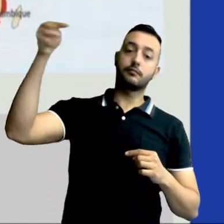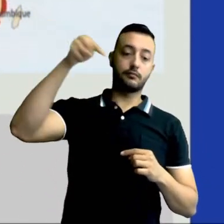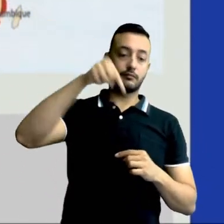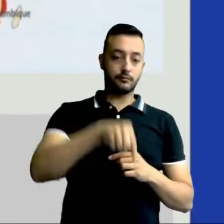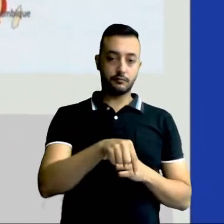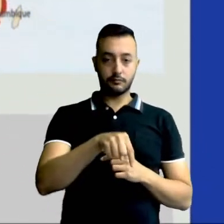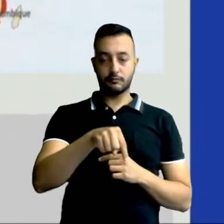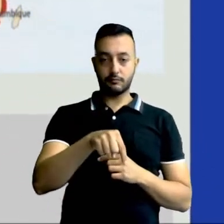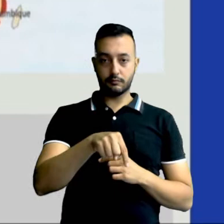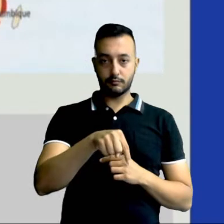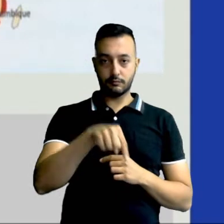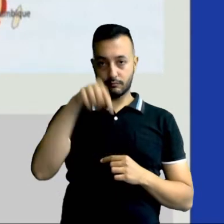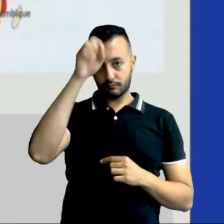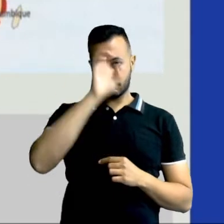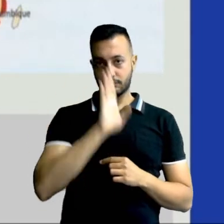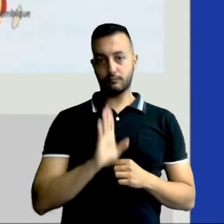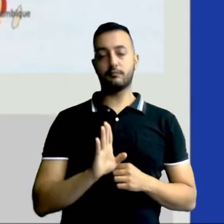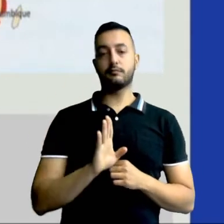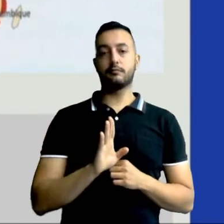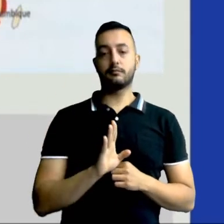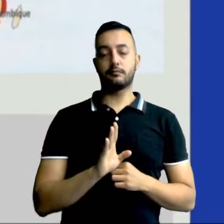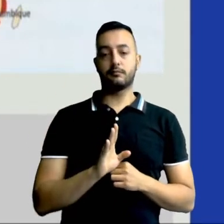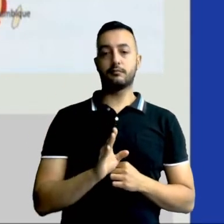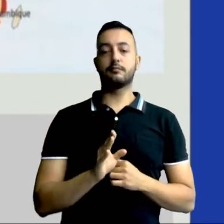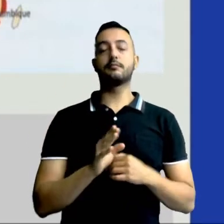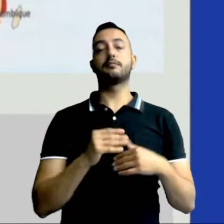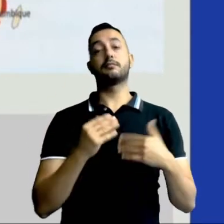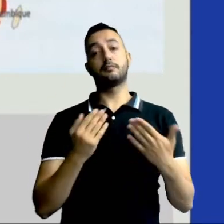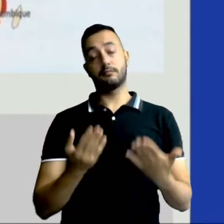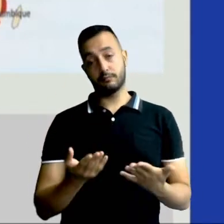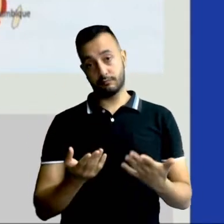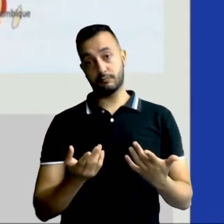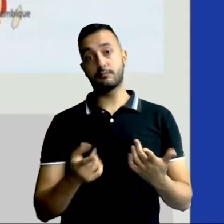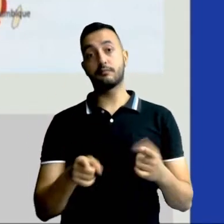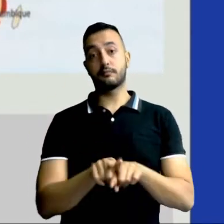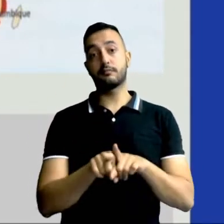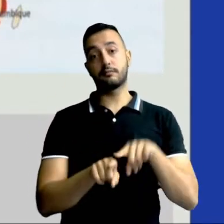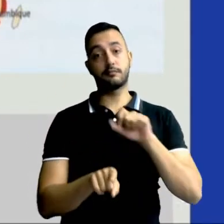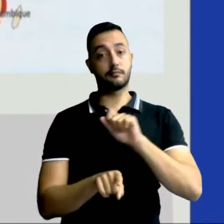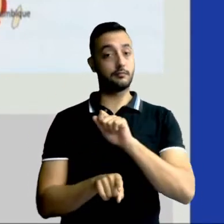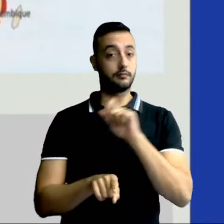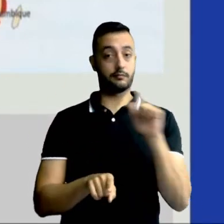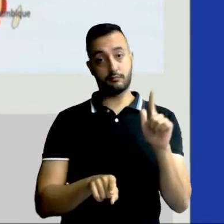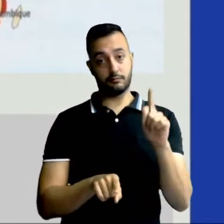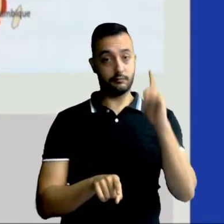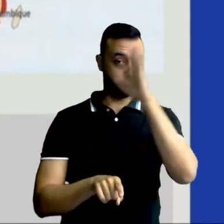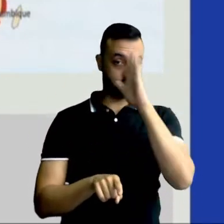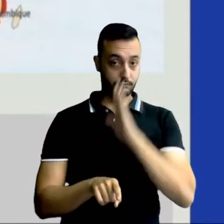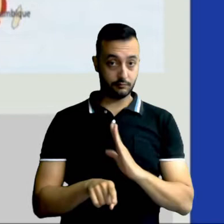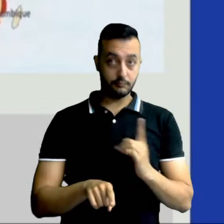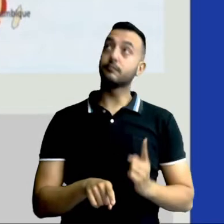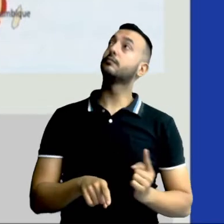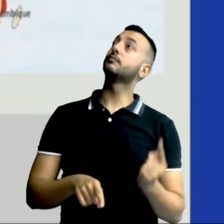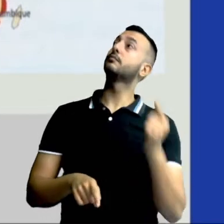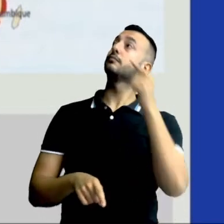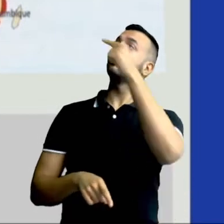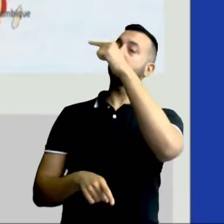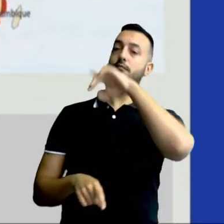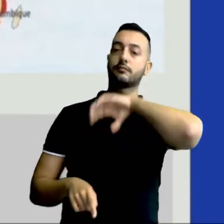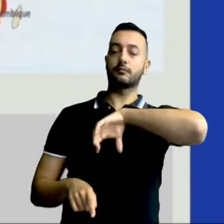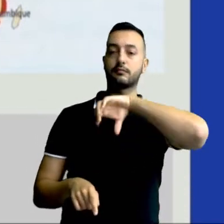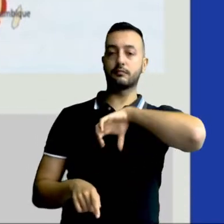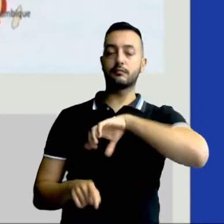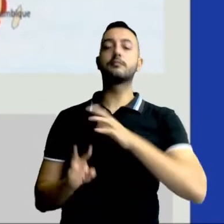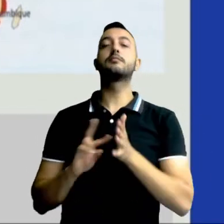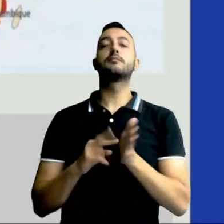sentido ao litoral brasileiro Em contrapartida a setinha azul né vai do Brasil a Portugal